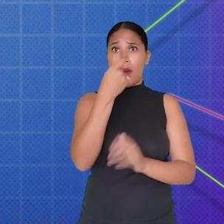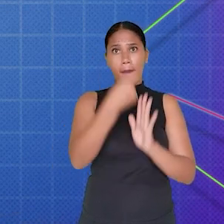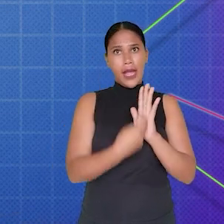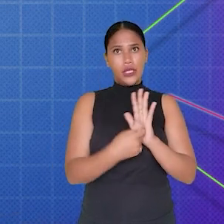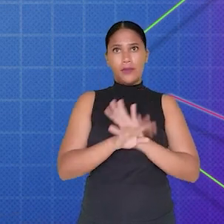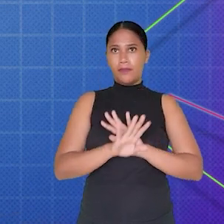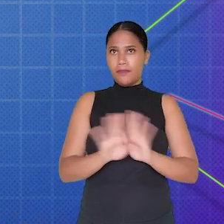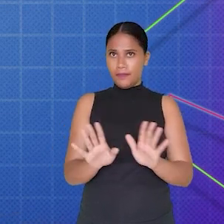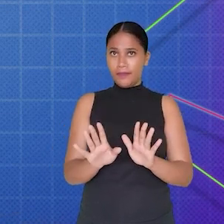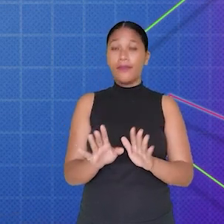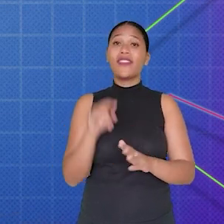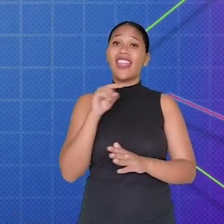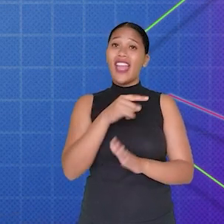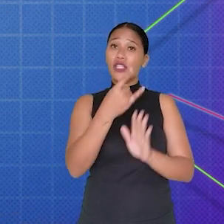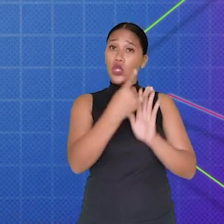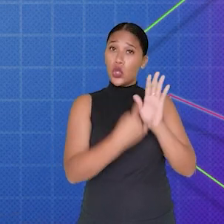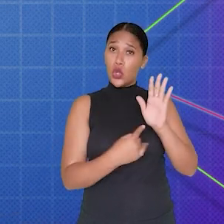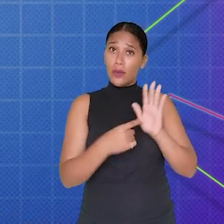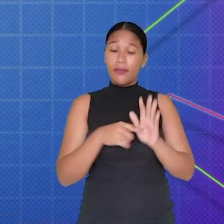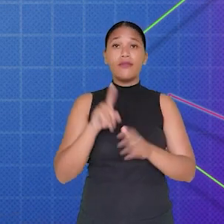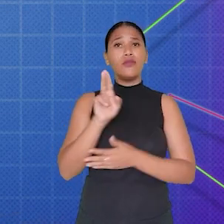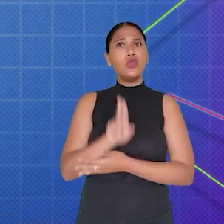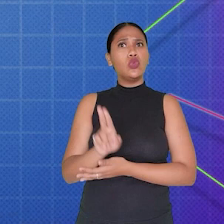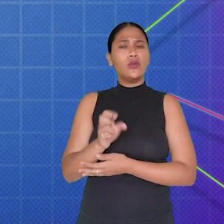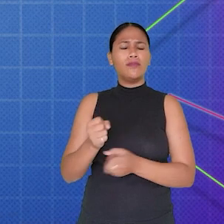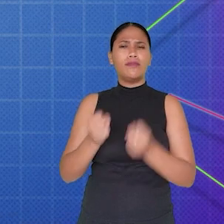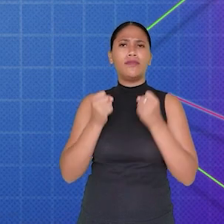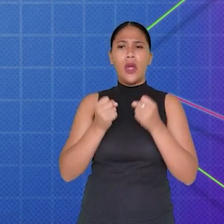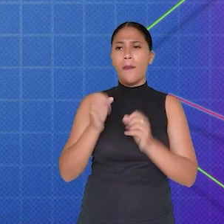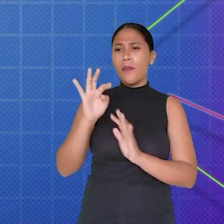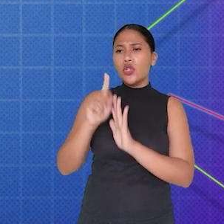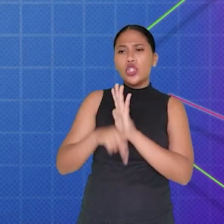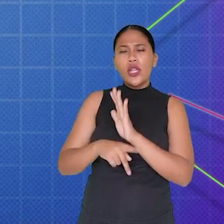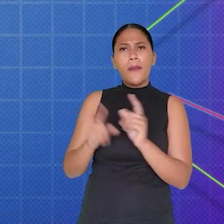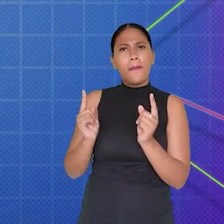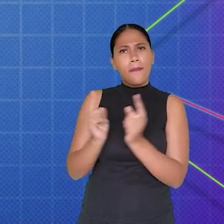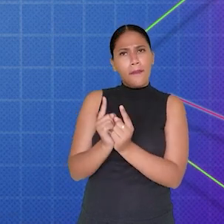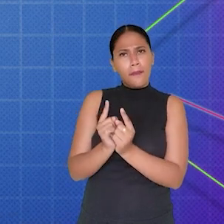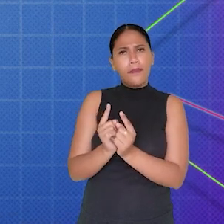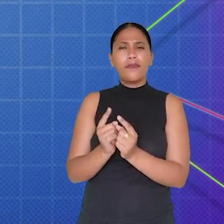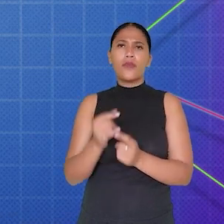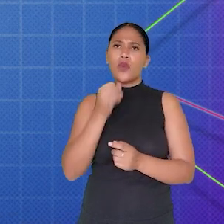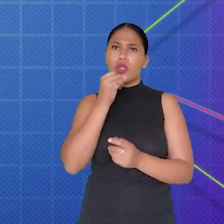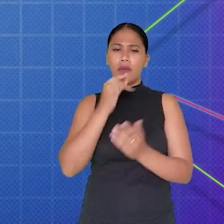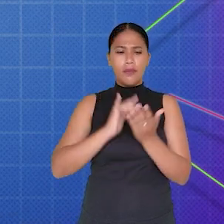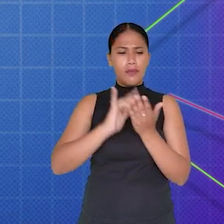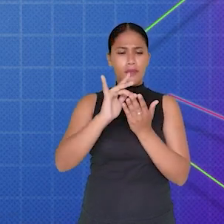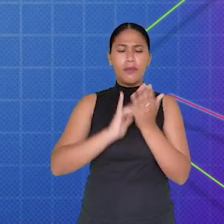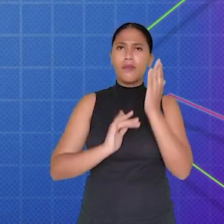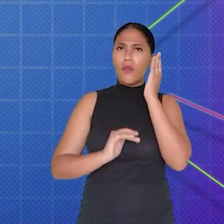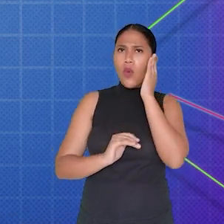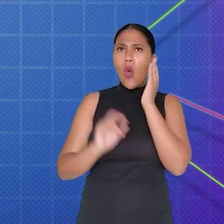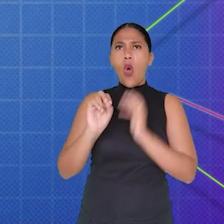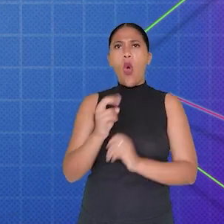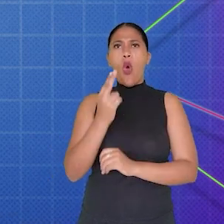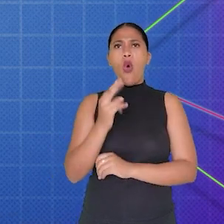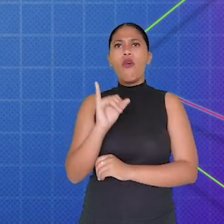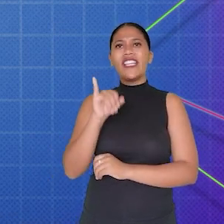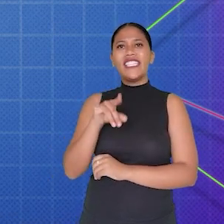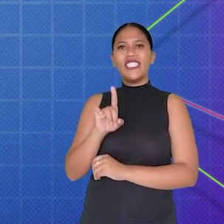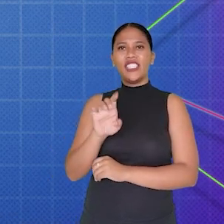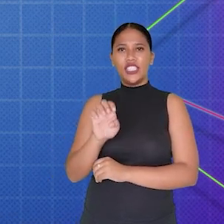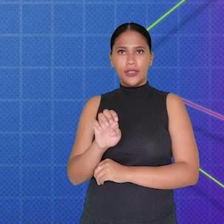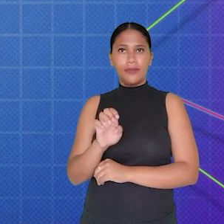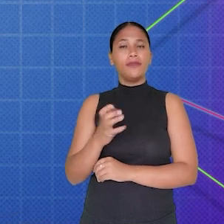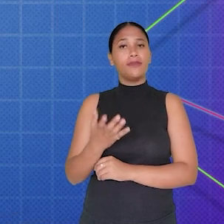jogo em apenas uma página. Esse tipo de documento é bastante útil para projetos menores, como jogos mobile ou indie, que não requerem